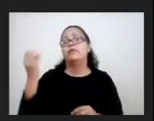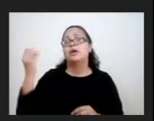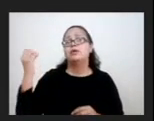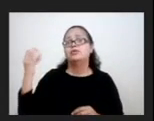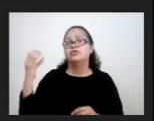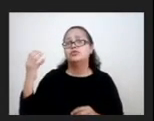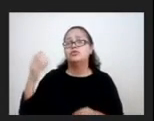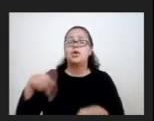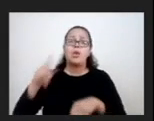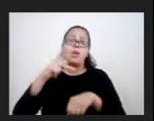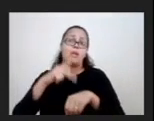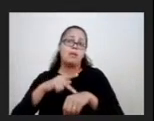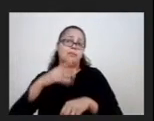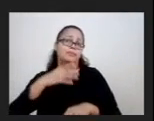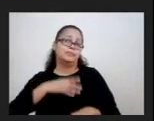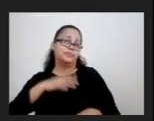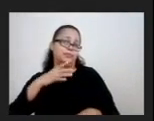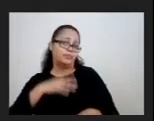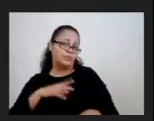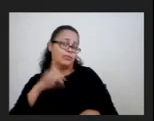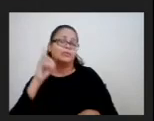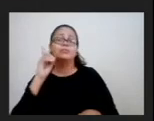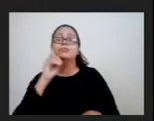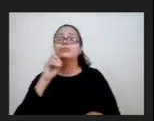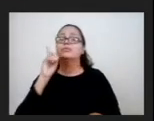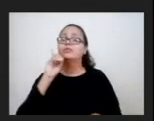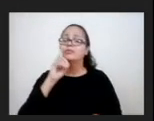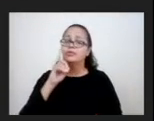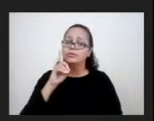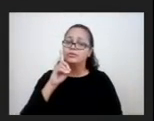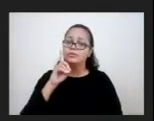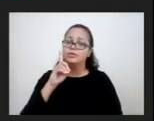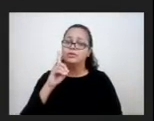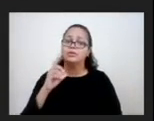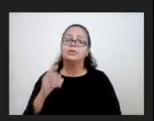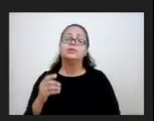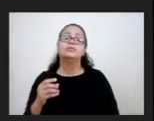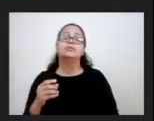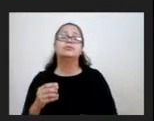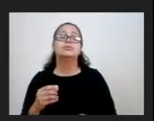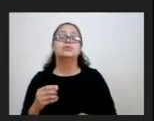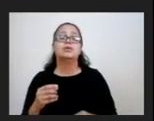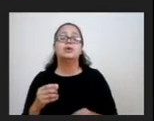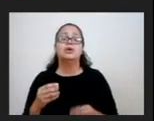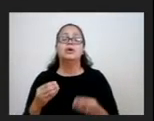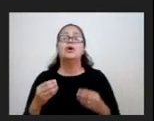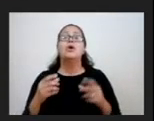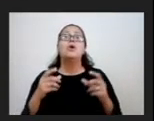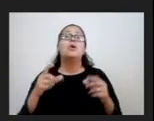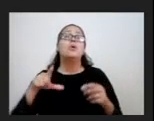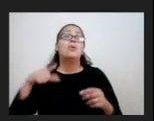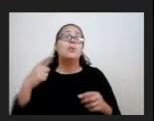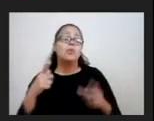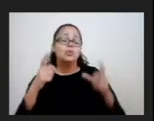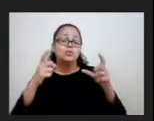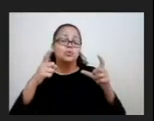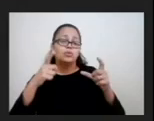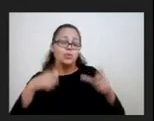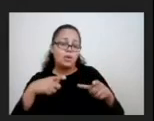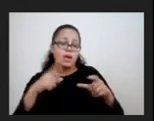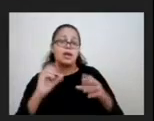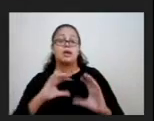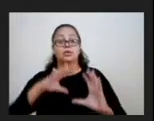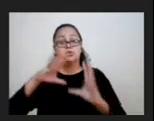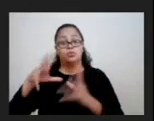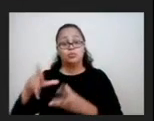para o Canadá, para o Japão, não importa. Basta que eu pesquise, eu consigo falar de um relato que aconteceu em outro lugar do mundo, sem que eu nunca